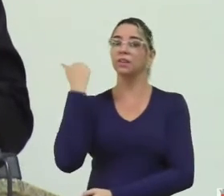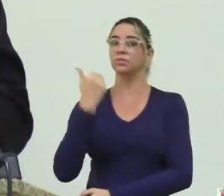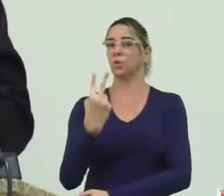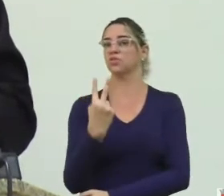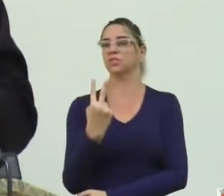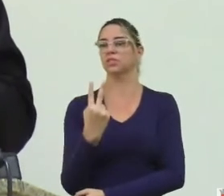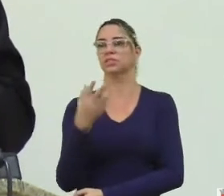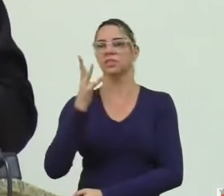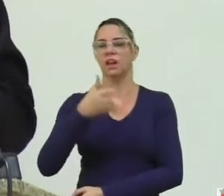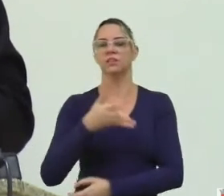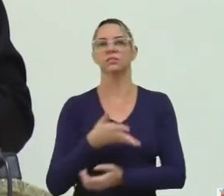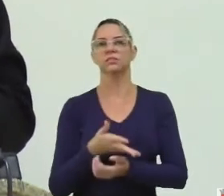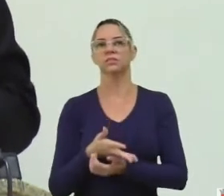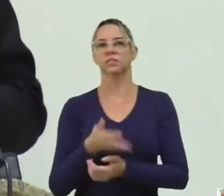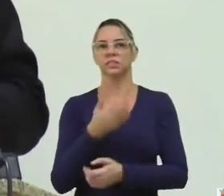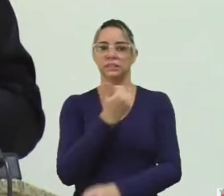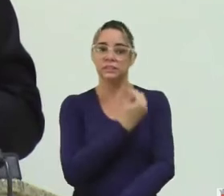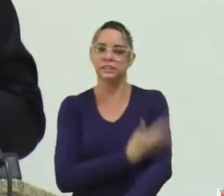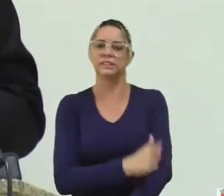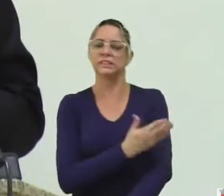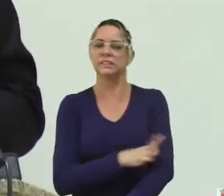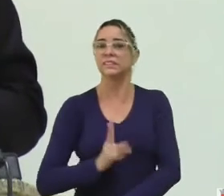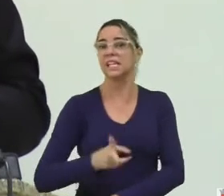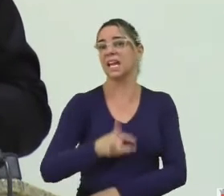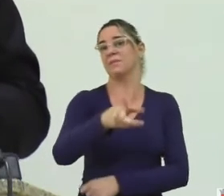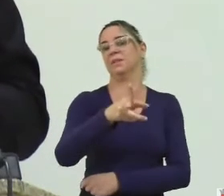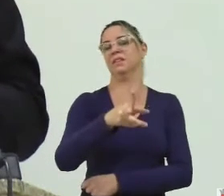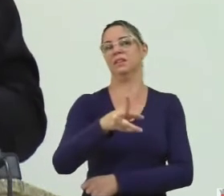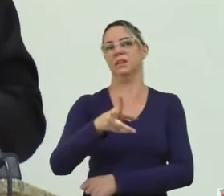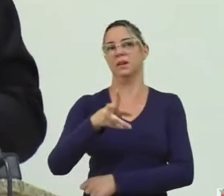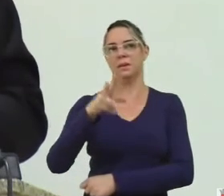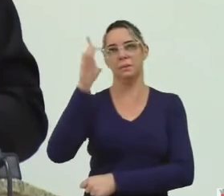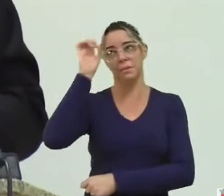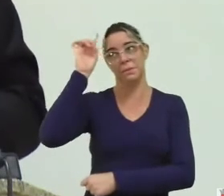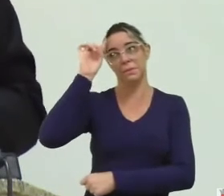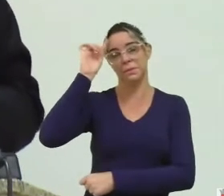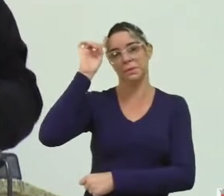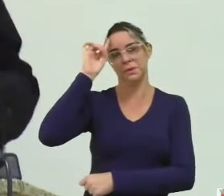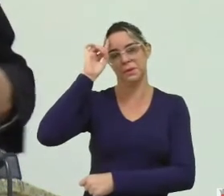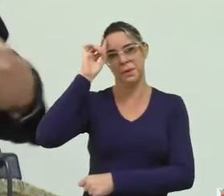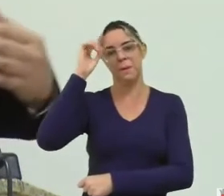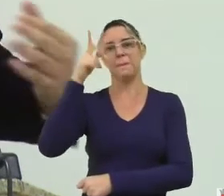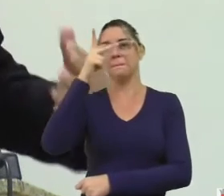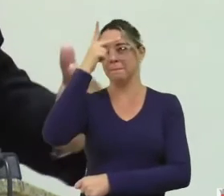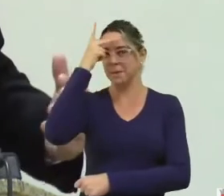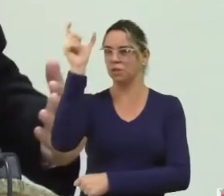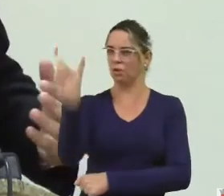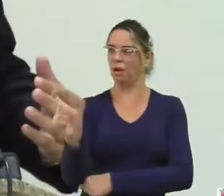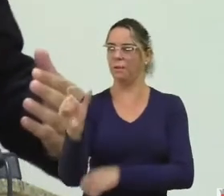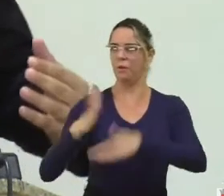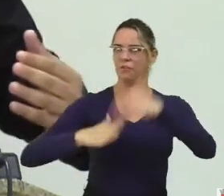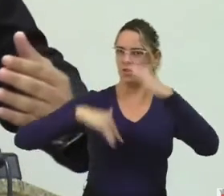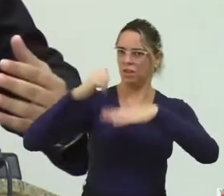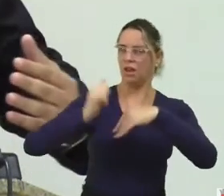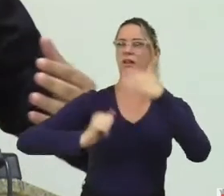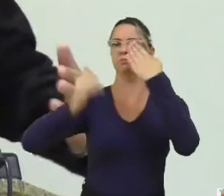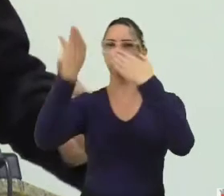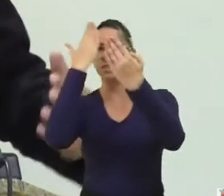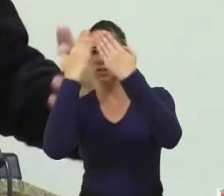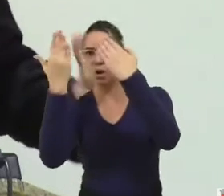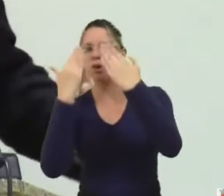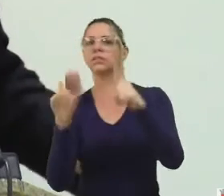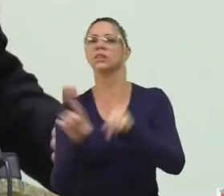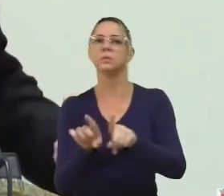ter diariamente essa pessoa, esse psicólogo, essas pessoas para